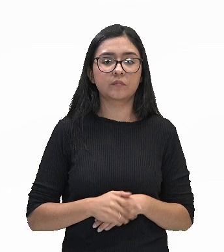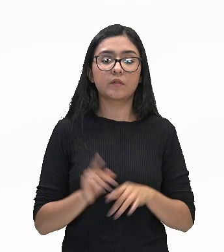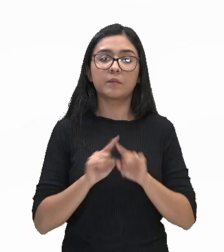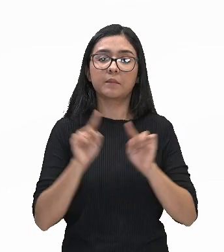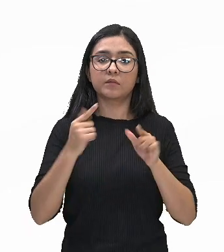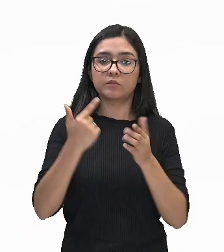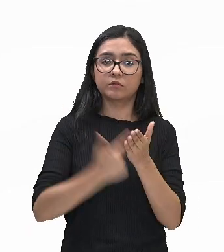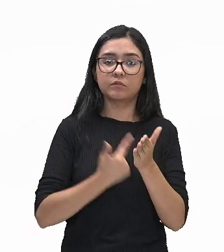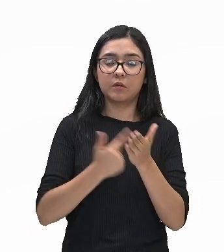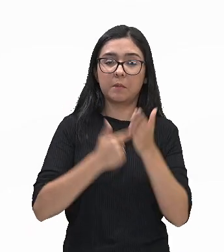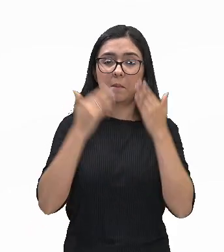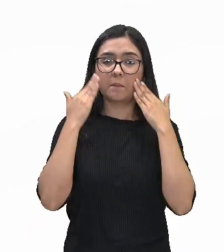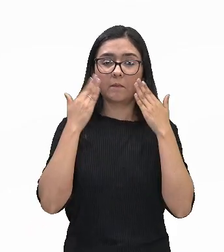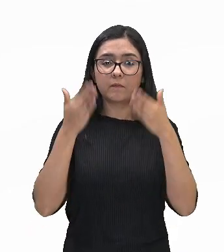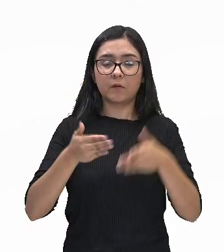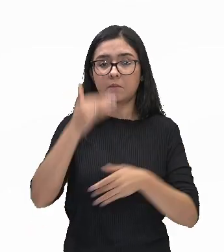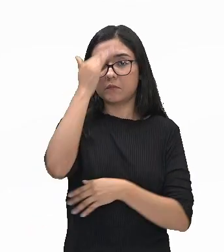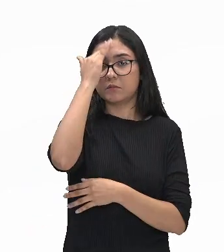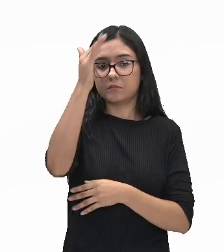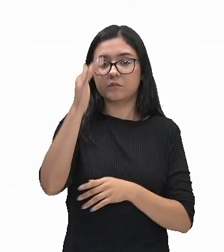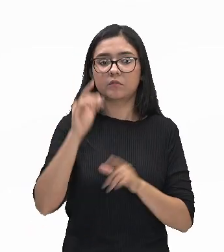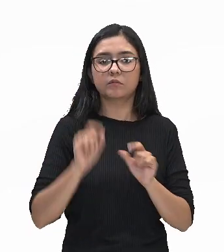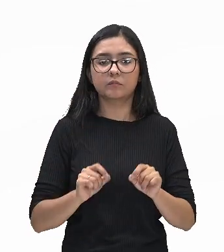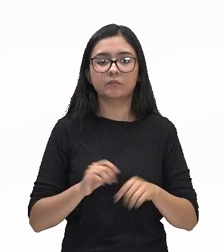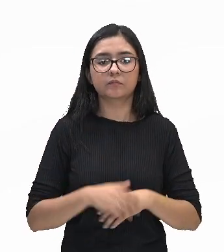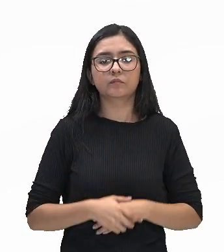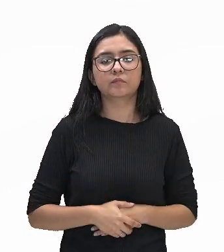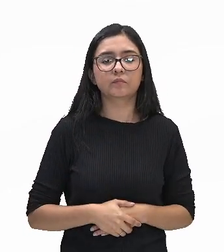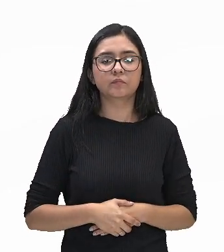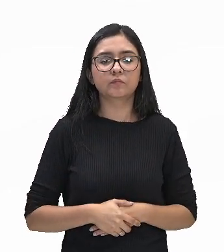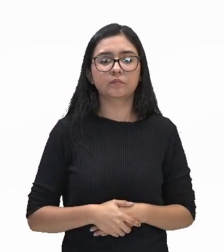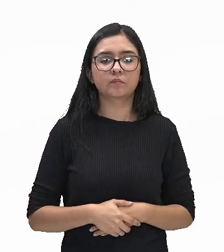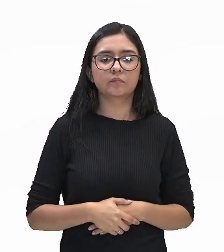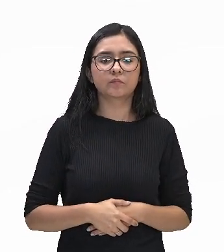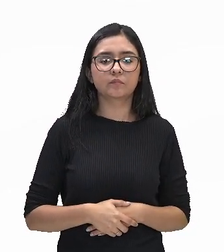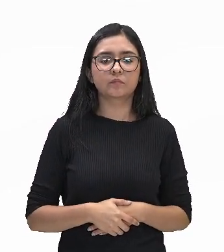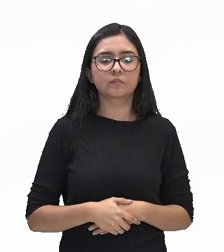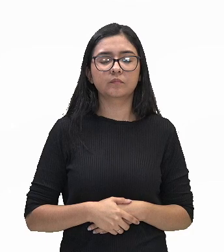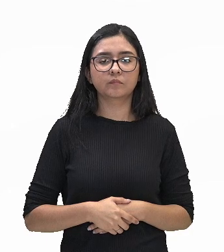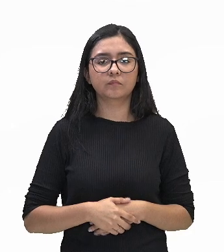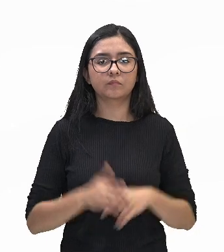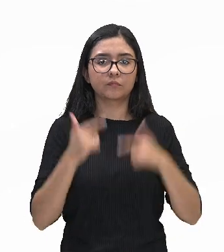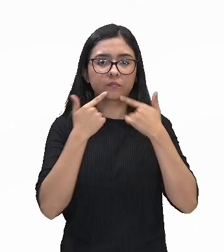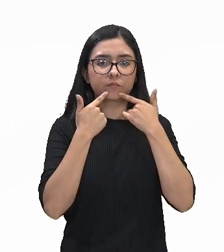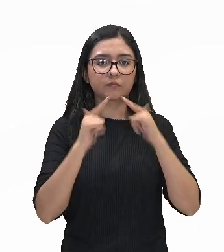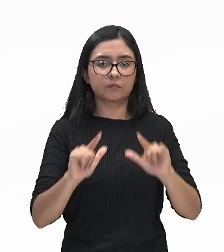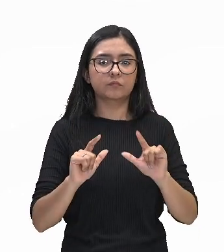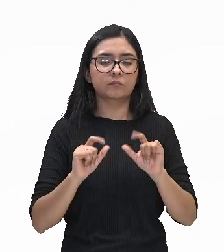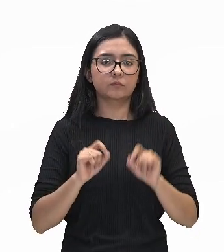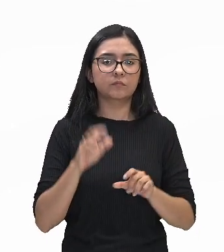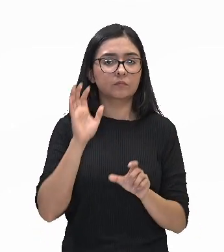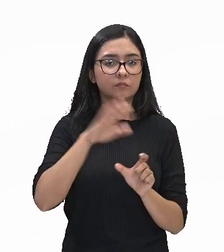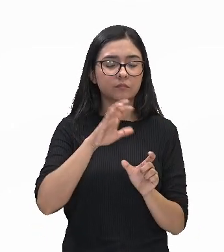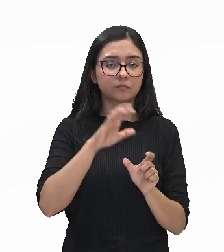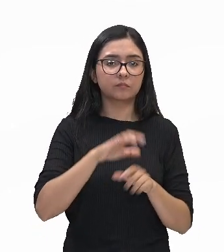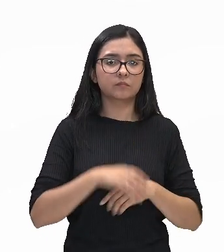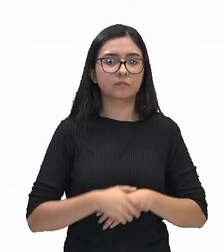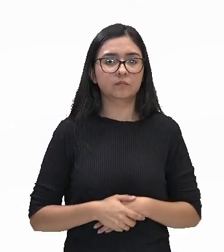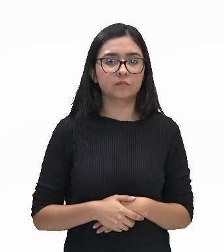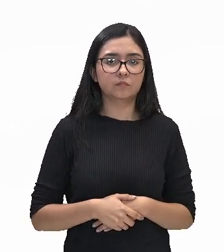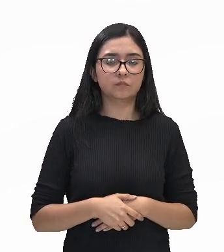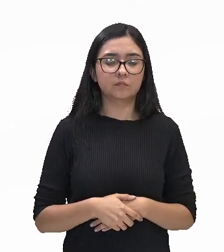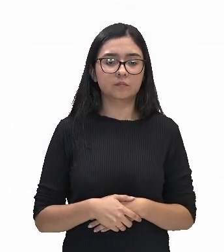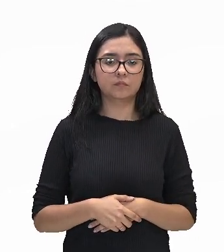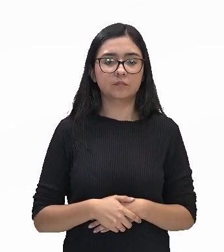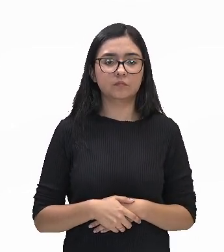didático, prioritariamente, é escrito com a linguagem denotativa.